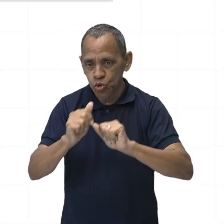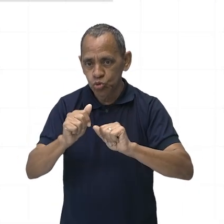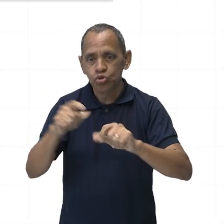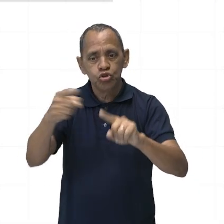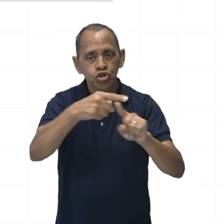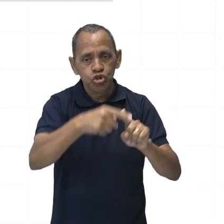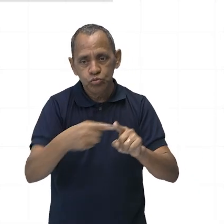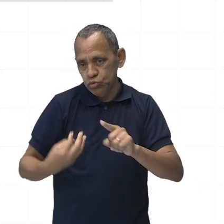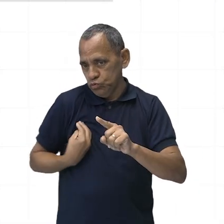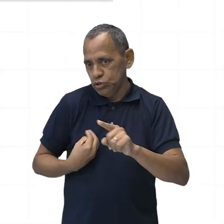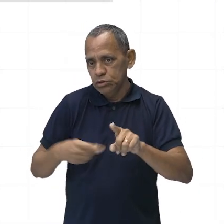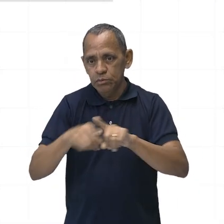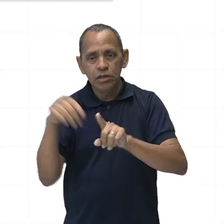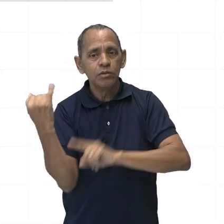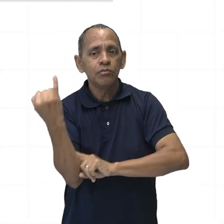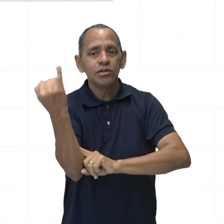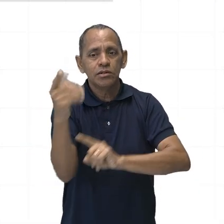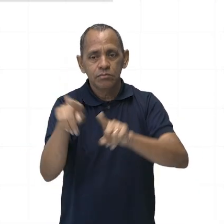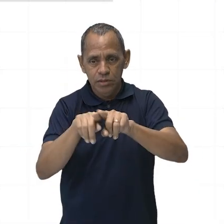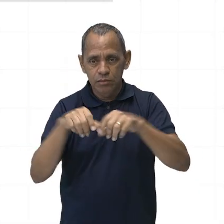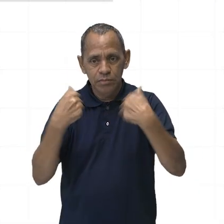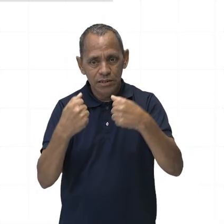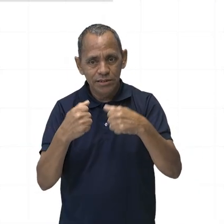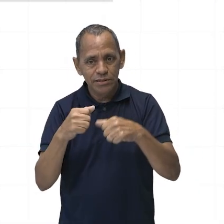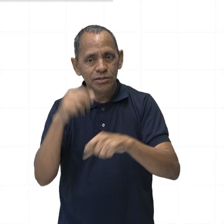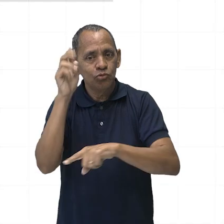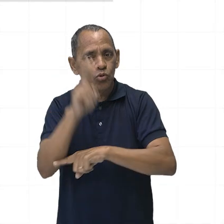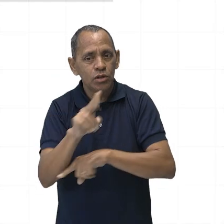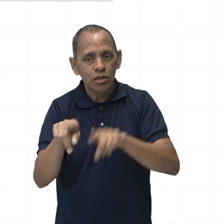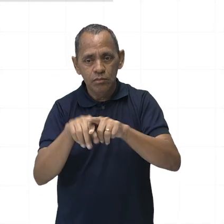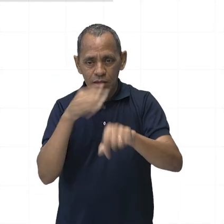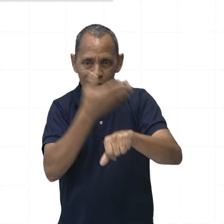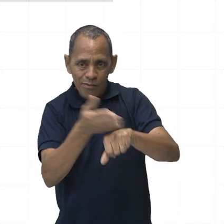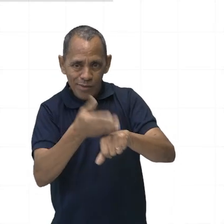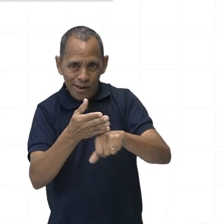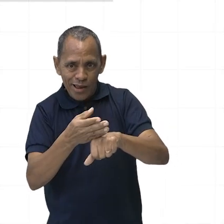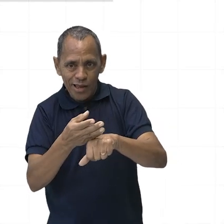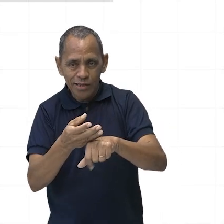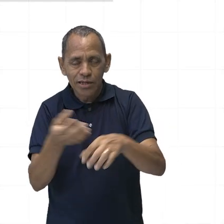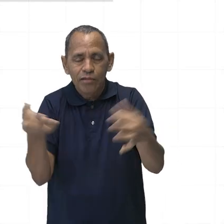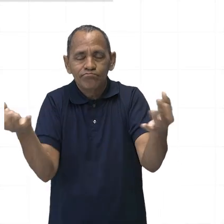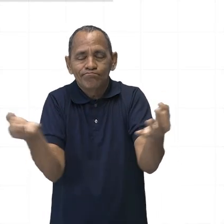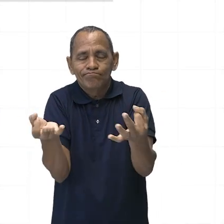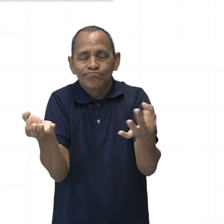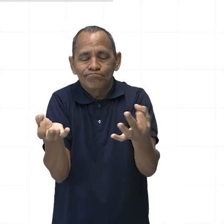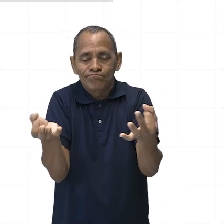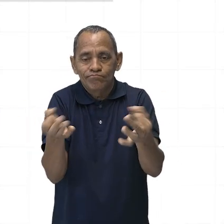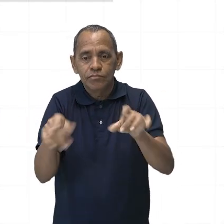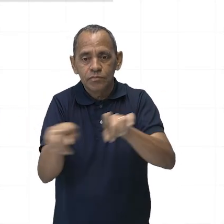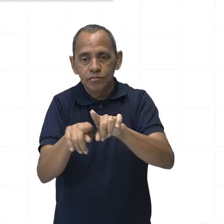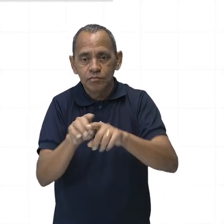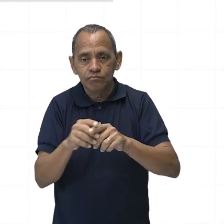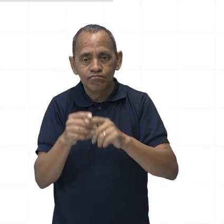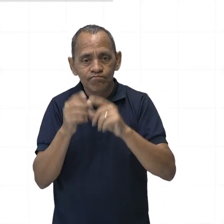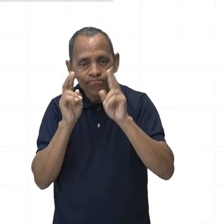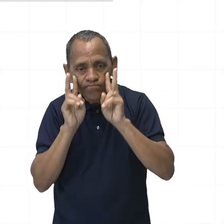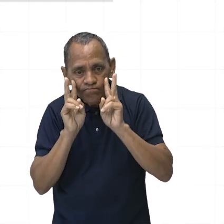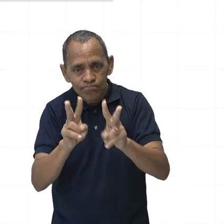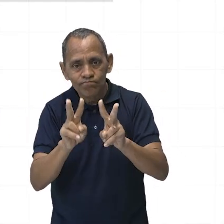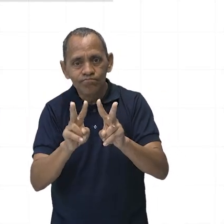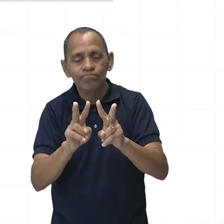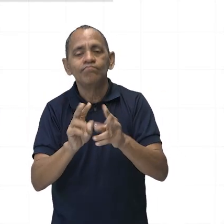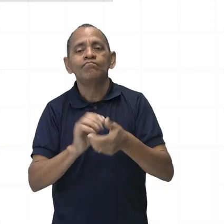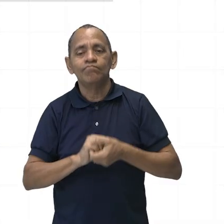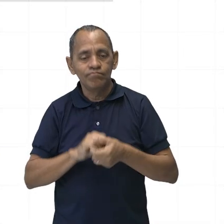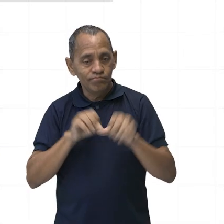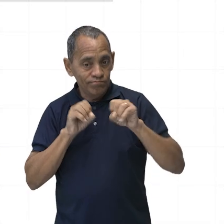são importantes e devem ser cuidadas. A prática da meditação e a observação dos ensinamentos do Buda